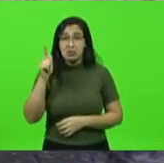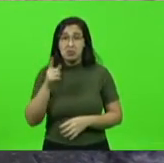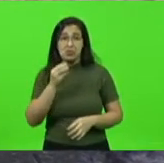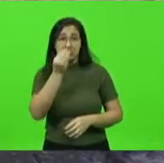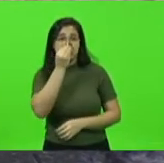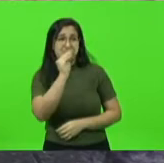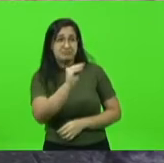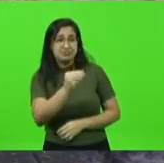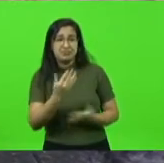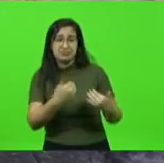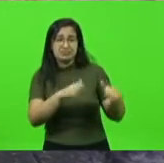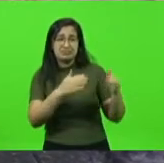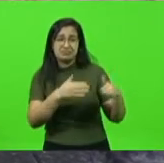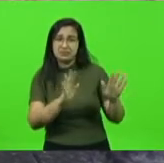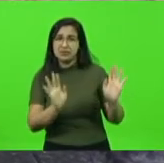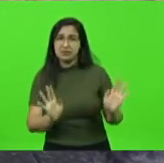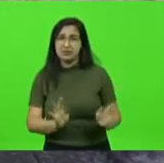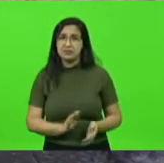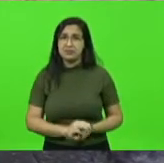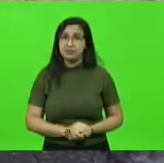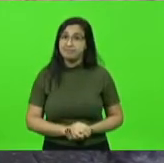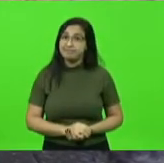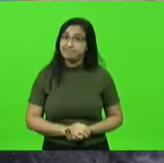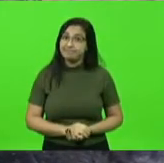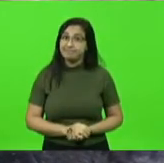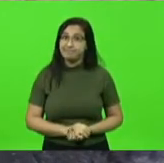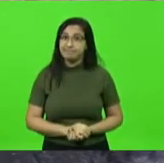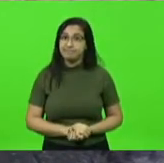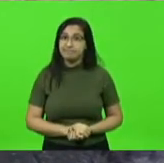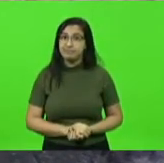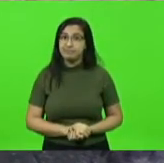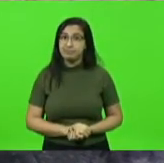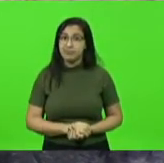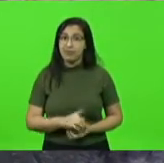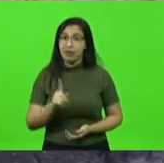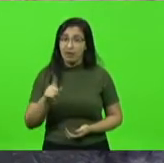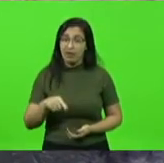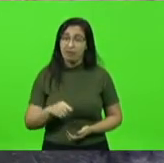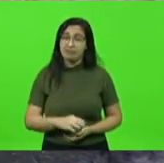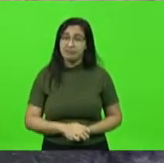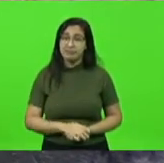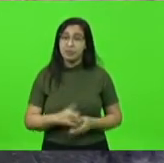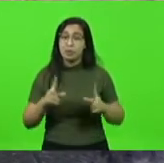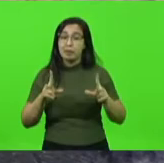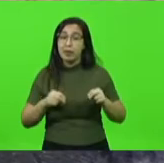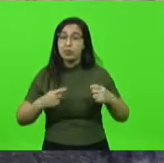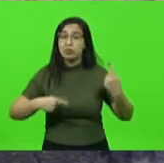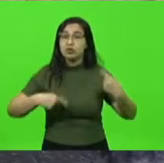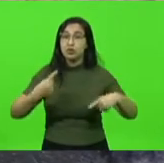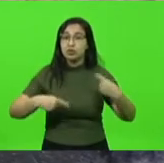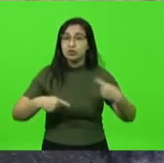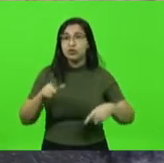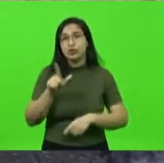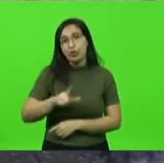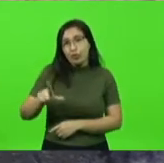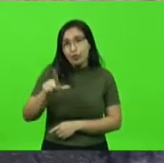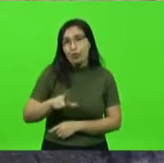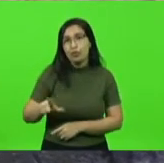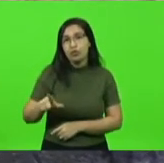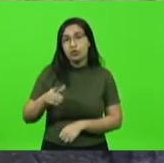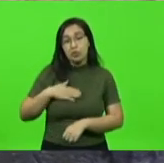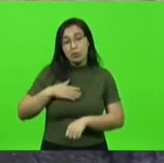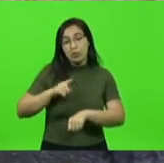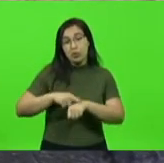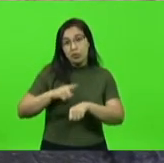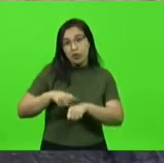não permitir que você faça isso. Não é nada mais do que isso. O mérito nós vamos discutir, logicamente que eu vou aproveitar o meu tempo para discutir o